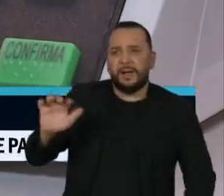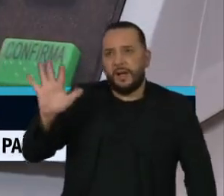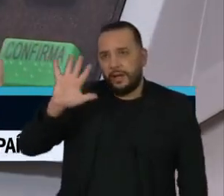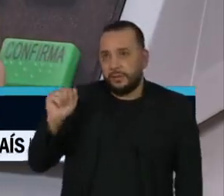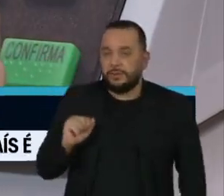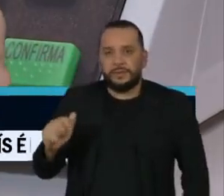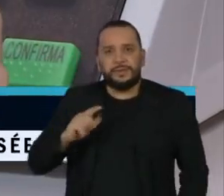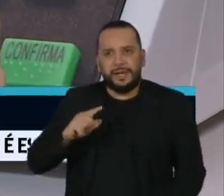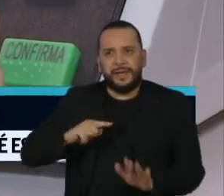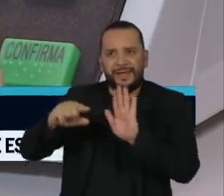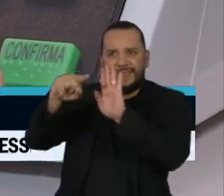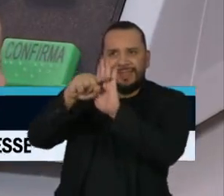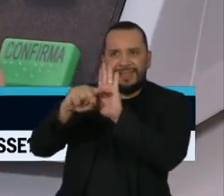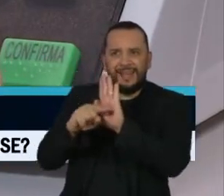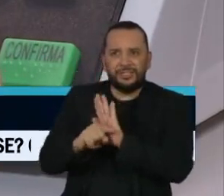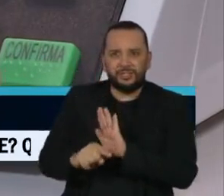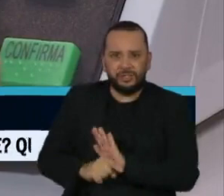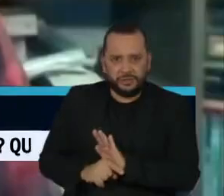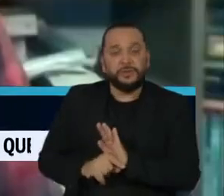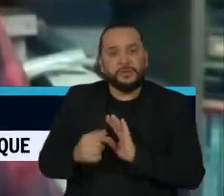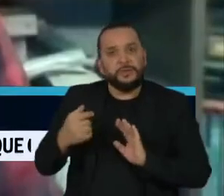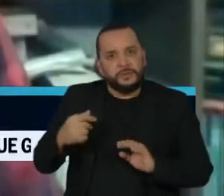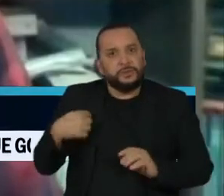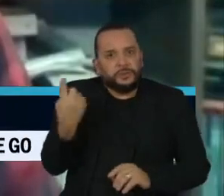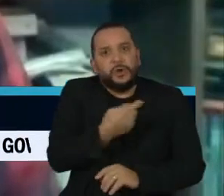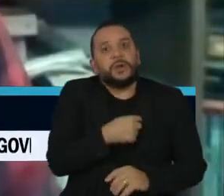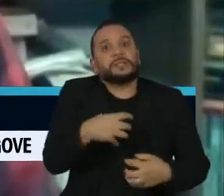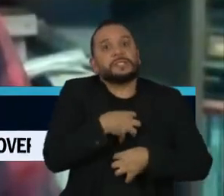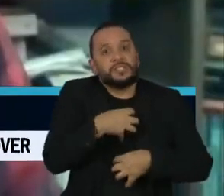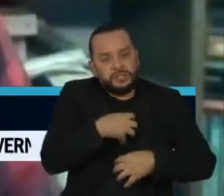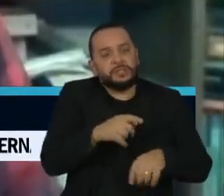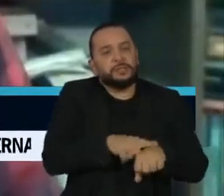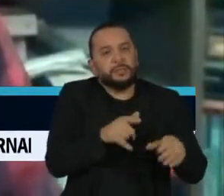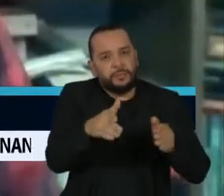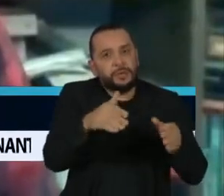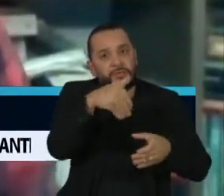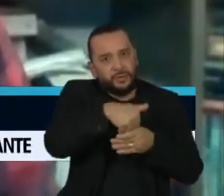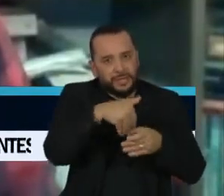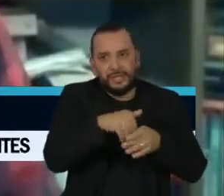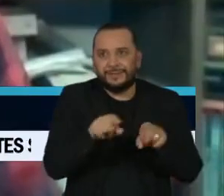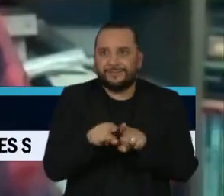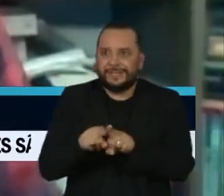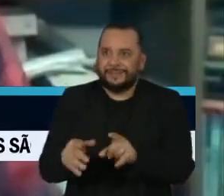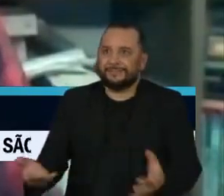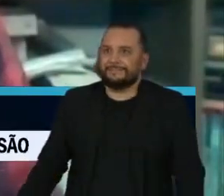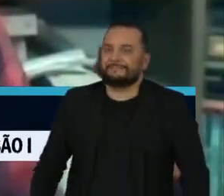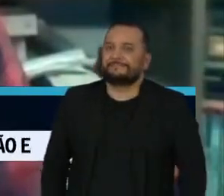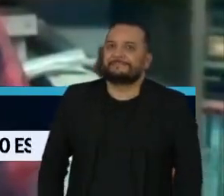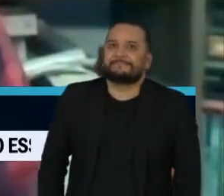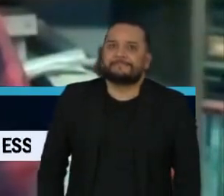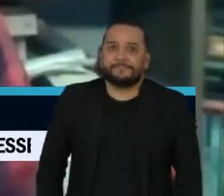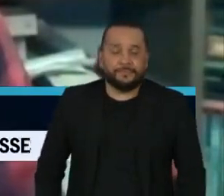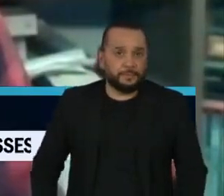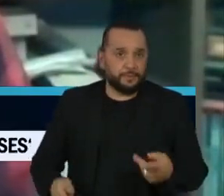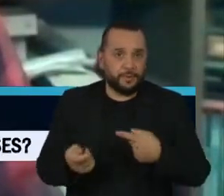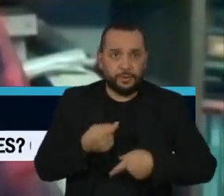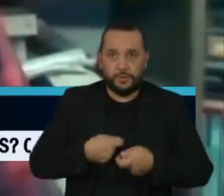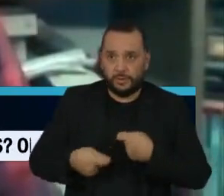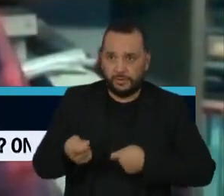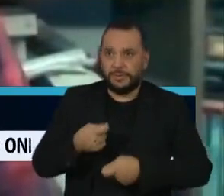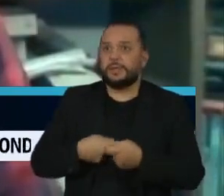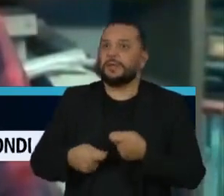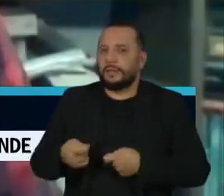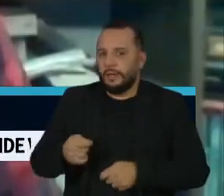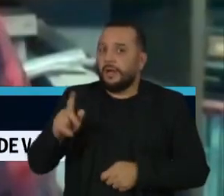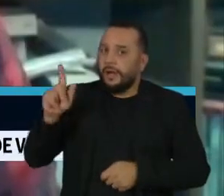pressões negativas que devem ser sentidas também nas urnas o elemento econômico é um dos mais determinantes é para a manutenção dos